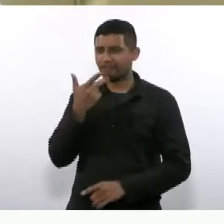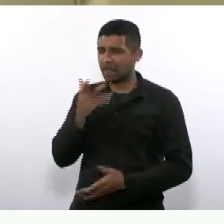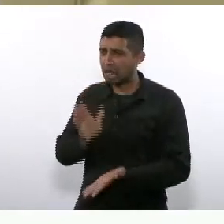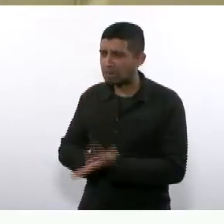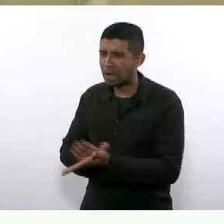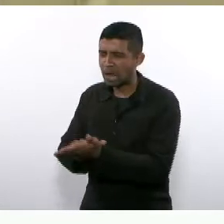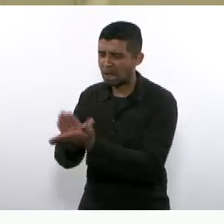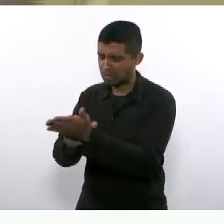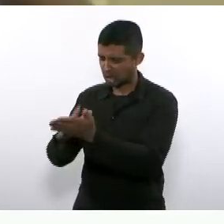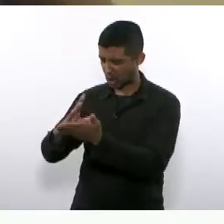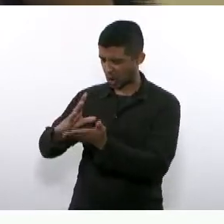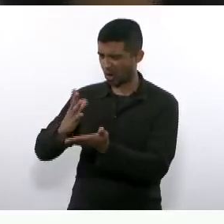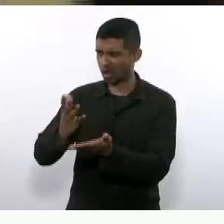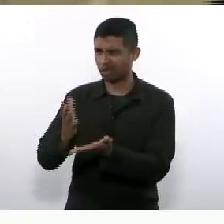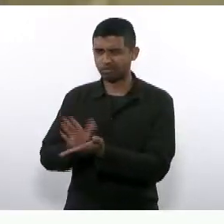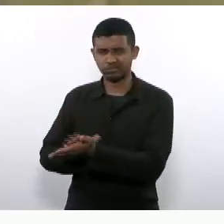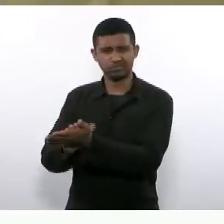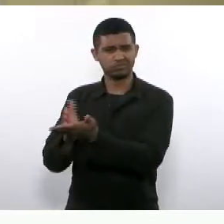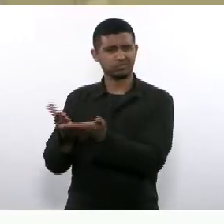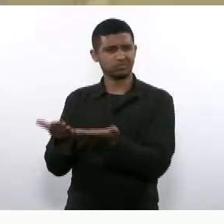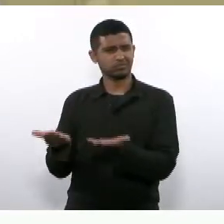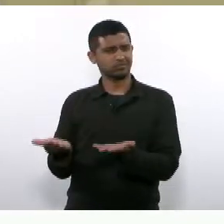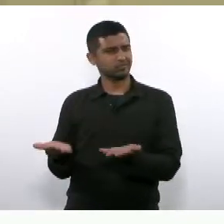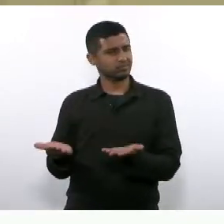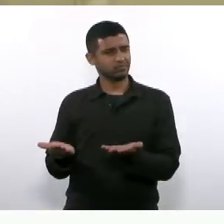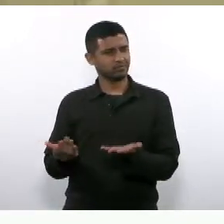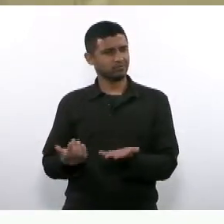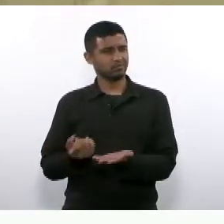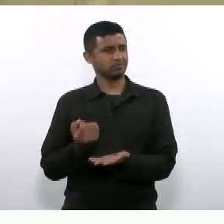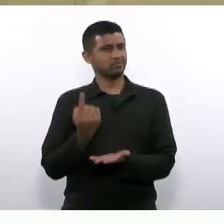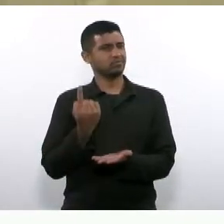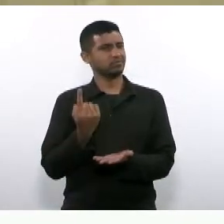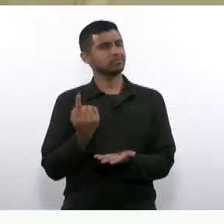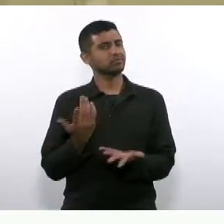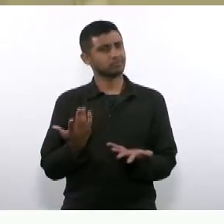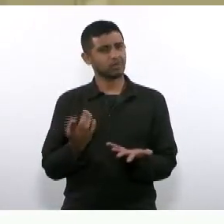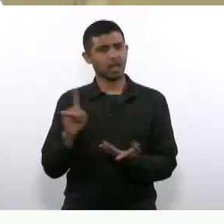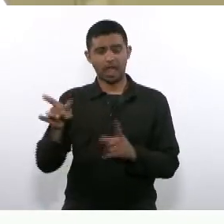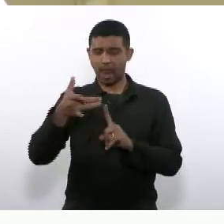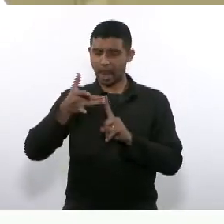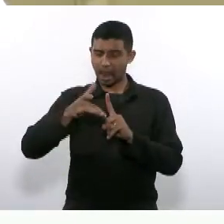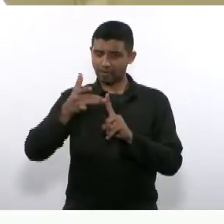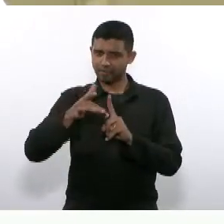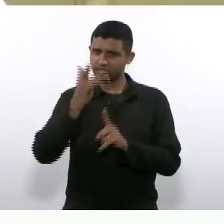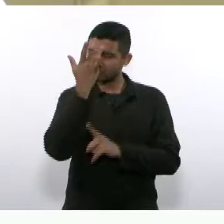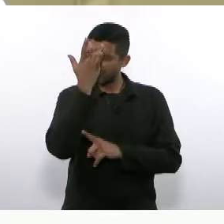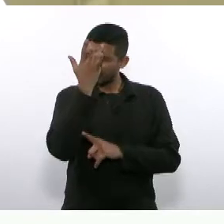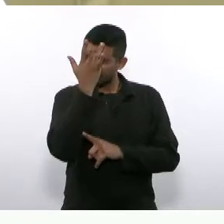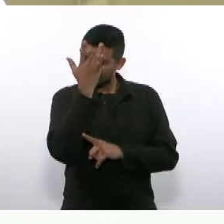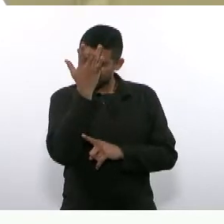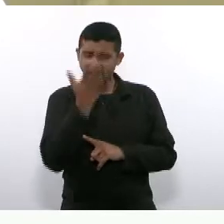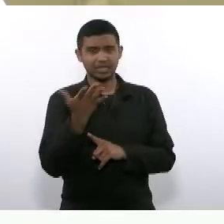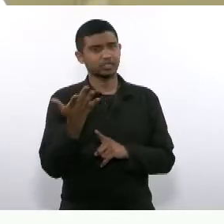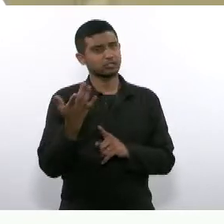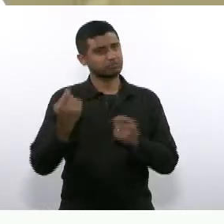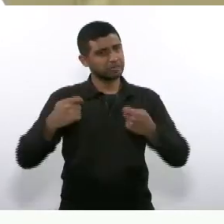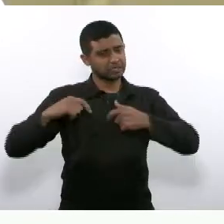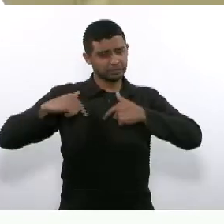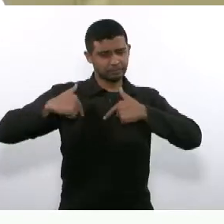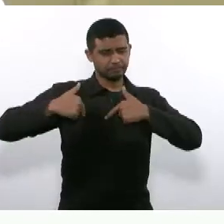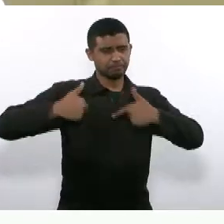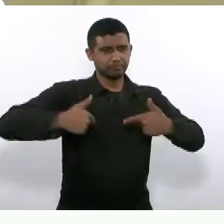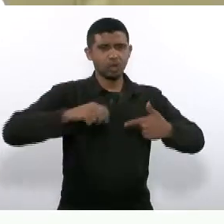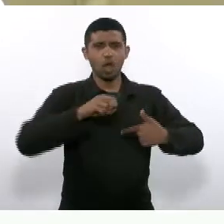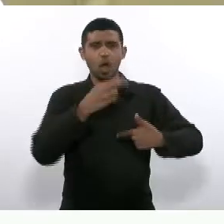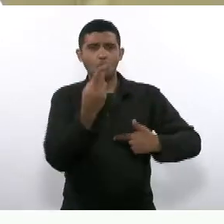pela coragem. Na verdade, deveria ser fácil para a vítima tomar atitudes, deveria ser fácil para que ela tivesse canais